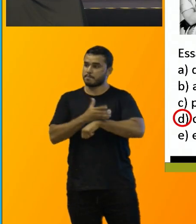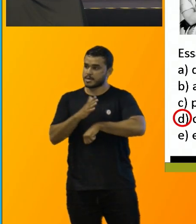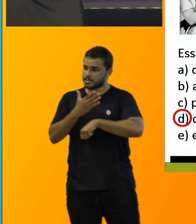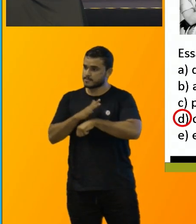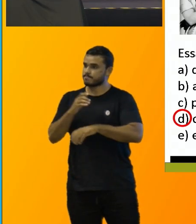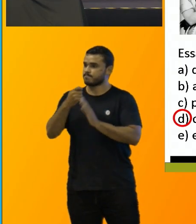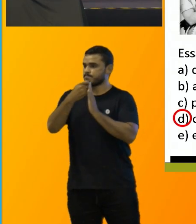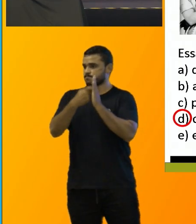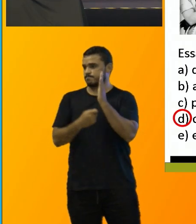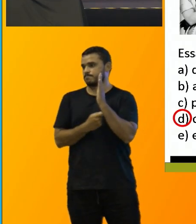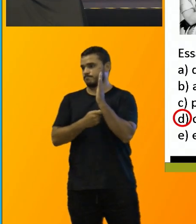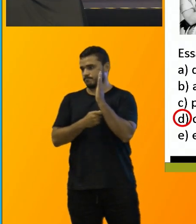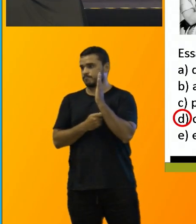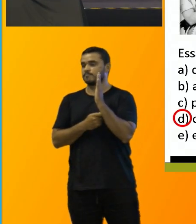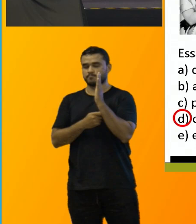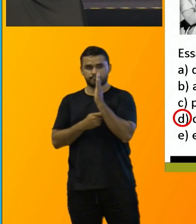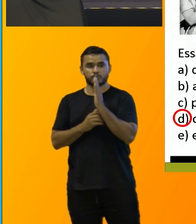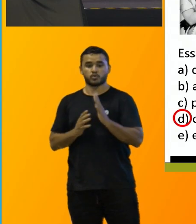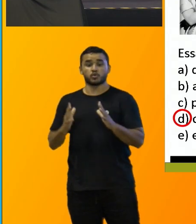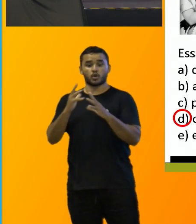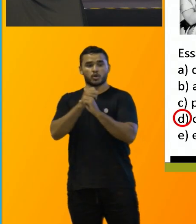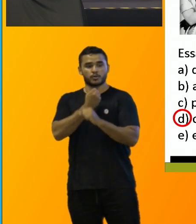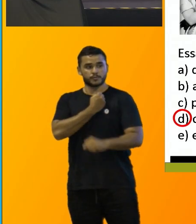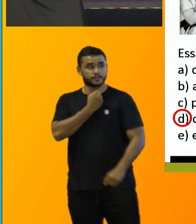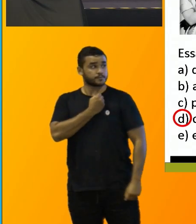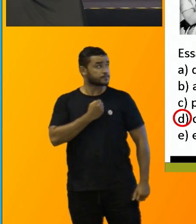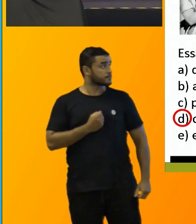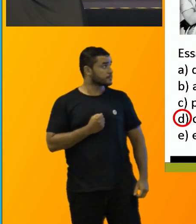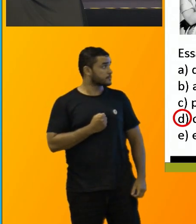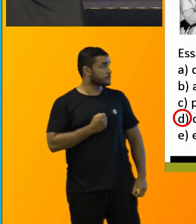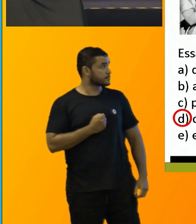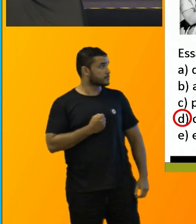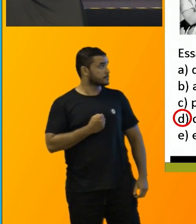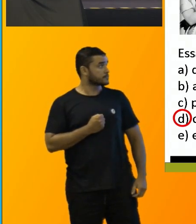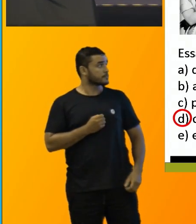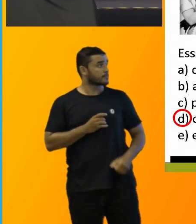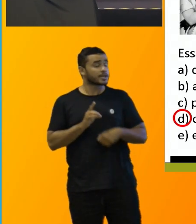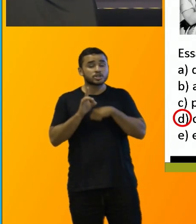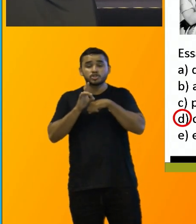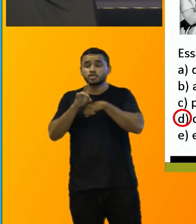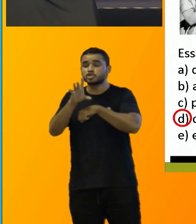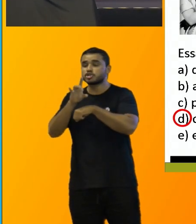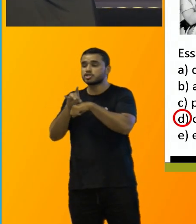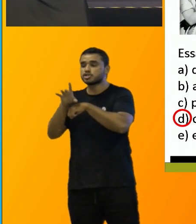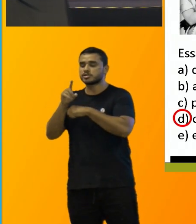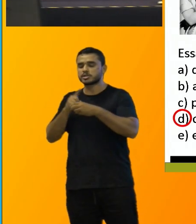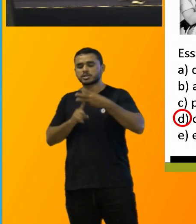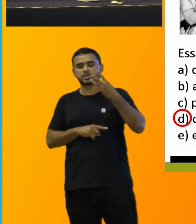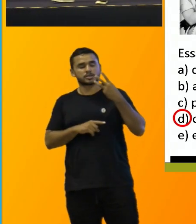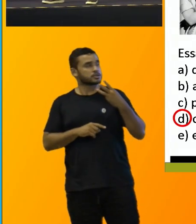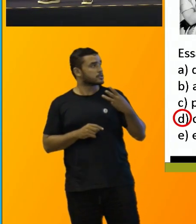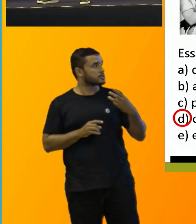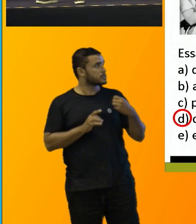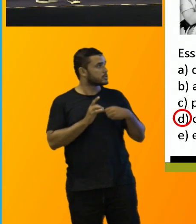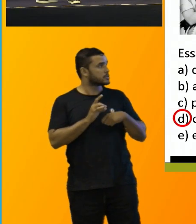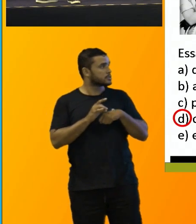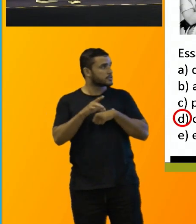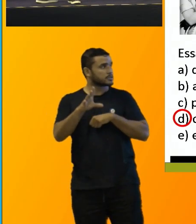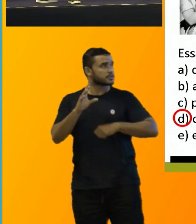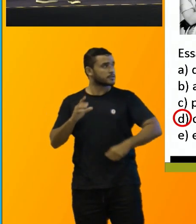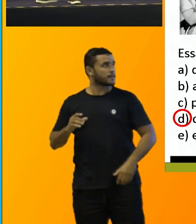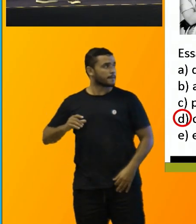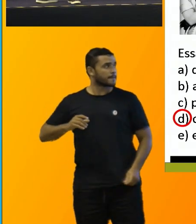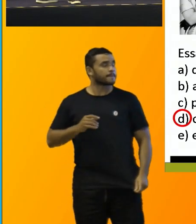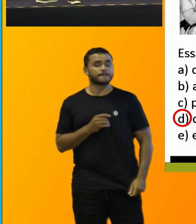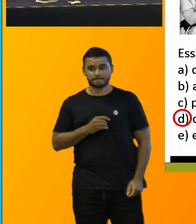média final na nota do exame. 2 dicas agora, 2 dicas. Na verdade, 3. Vamos lá, 3 é como 3 Pai,